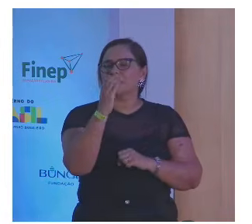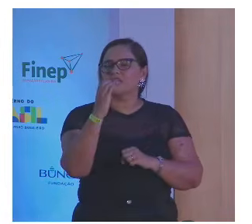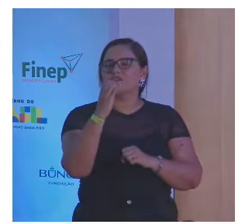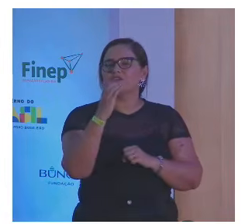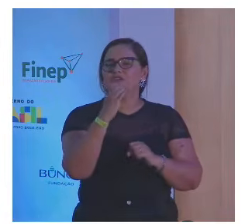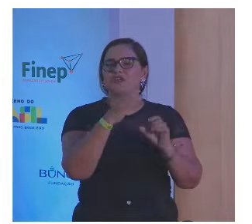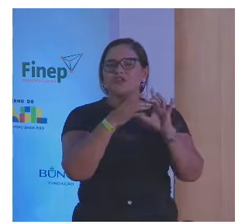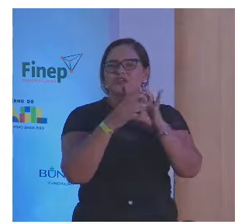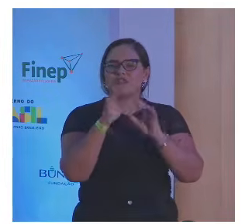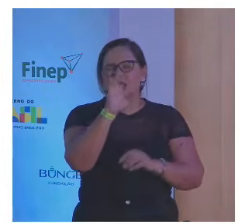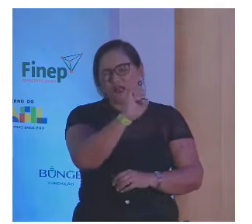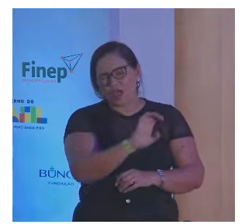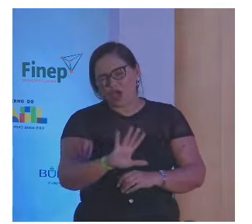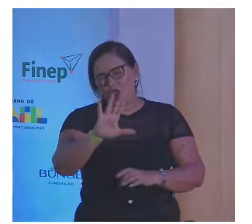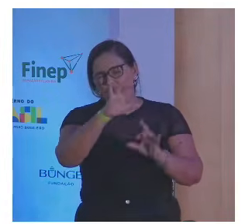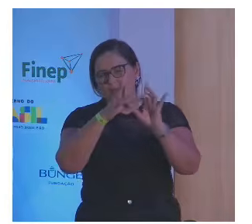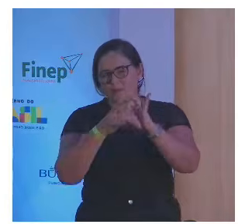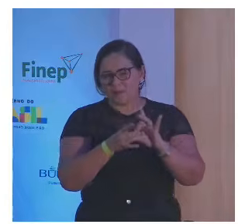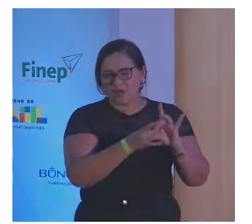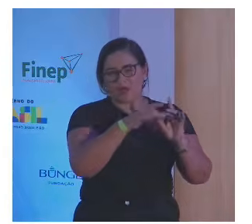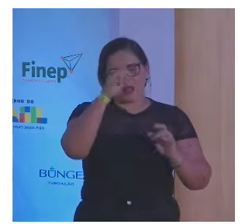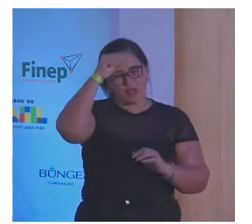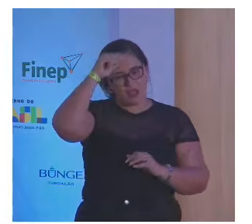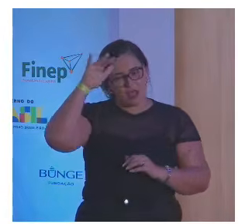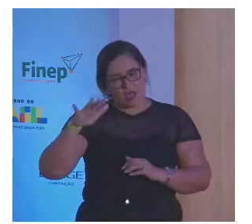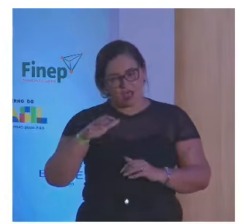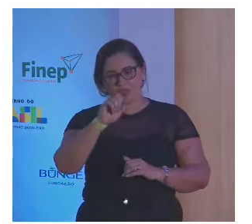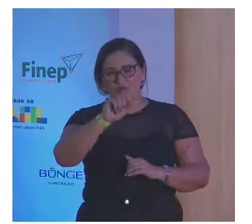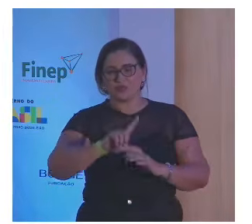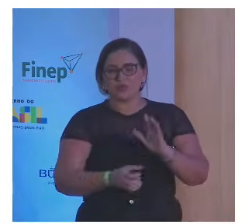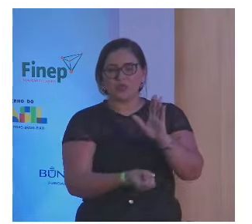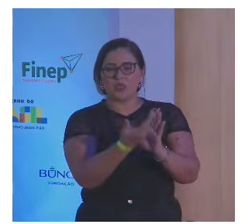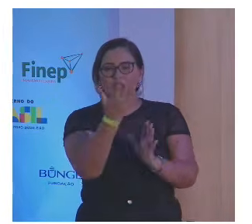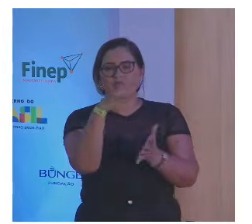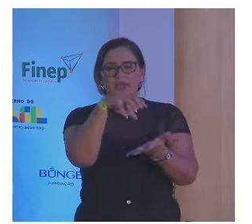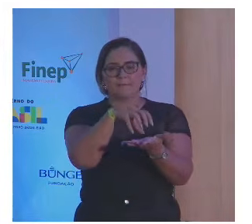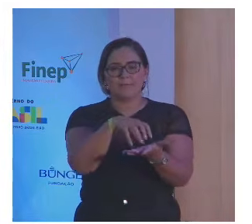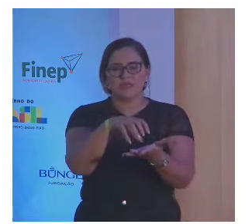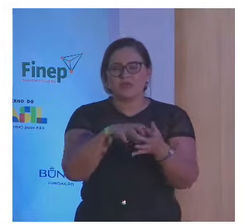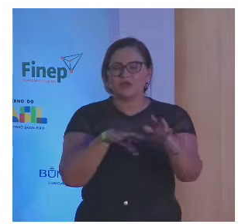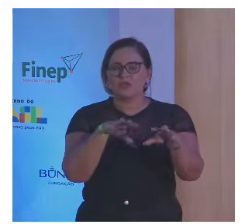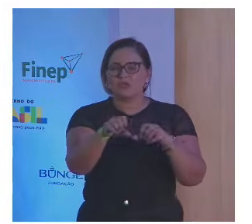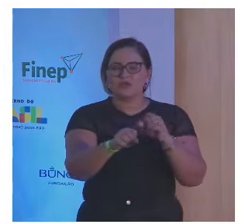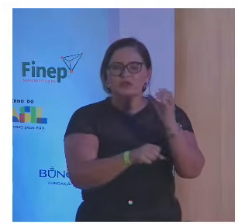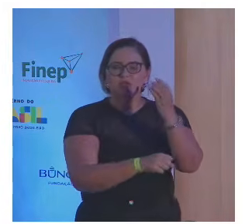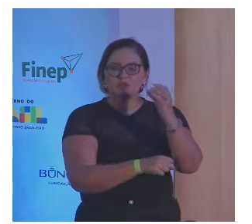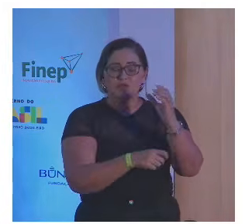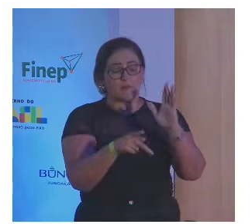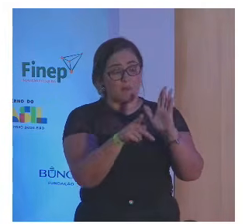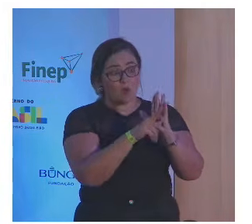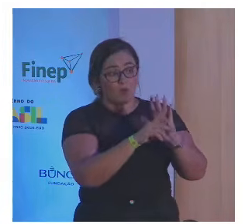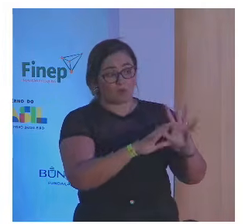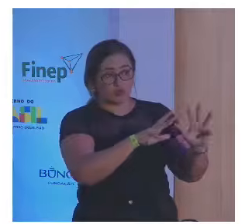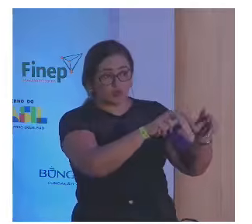saiu no final do ano passado, a África do Sul criando a capital da diplomacia científica para a África toda, e você tem